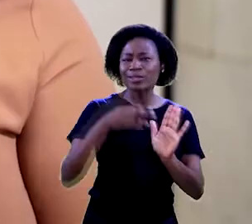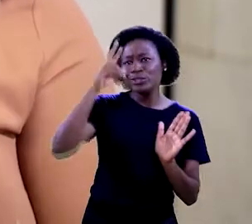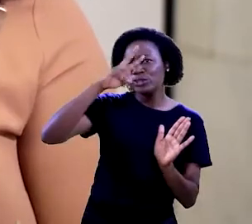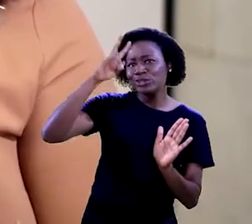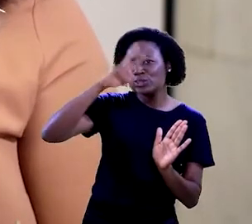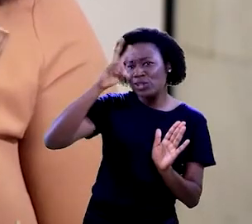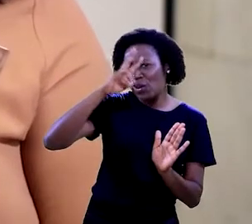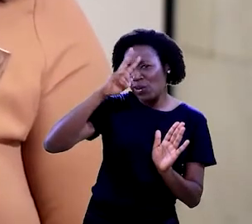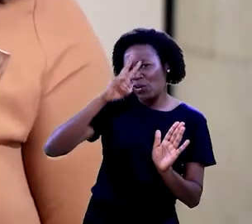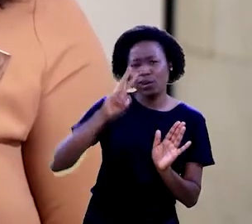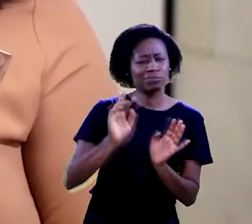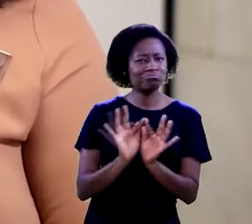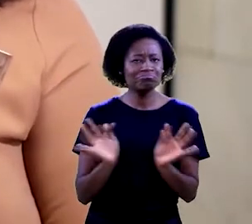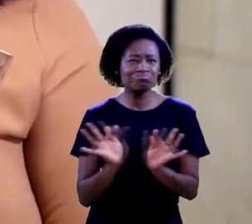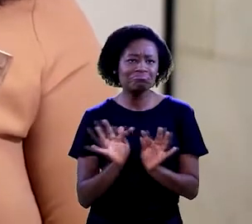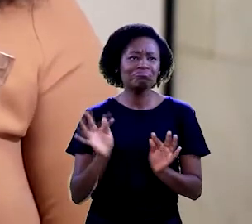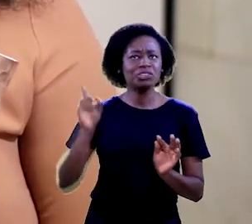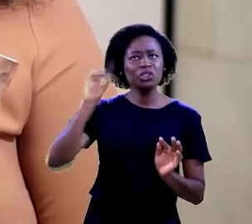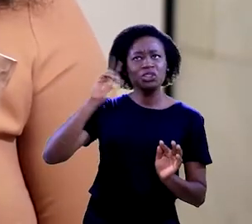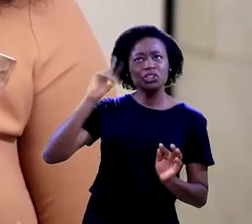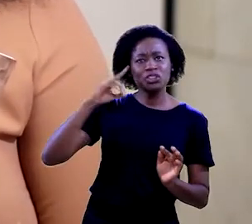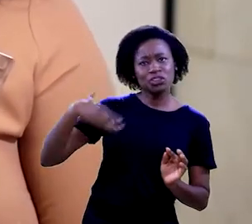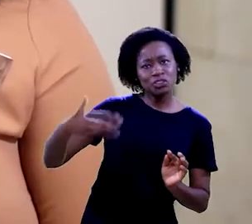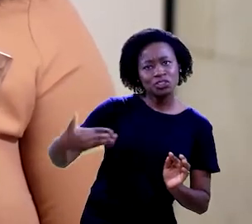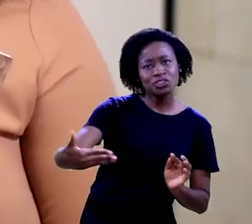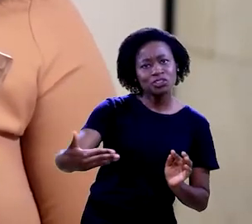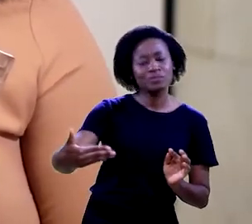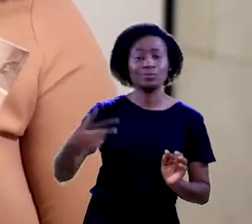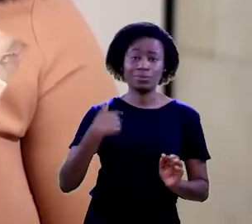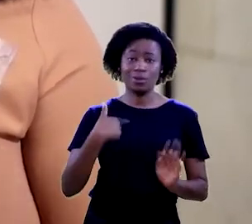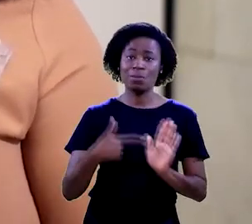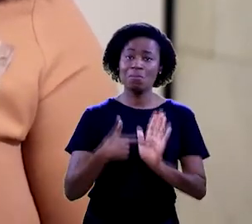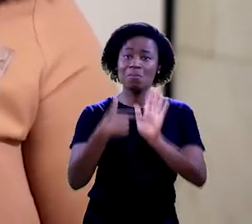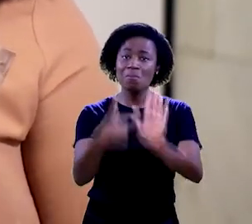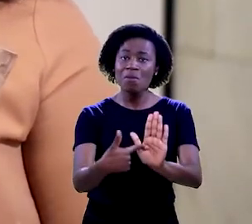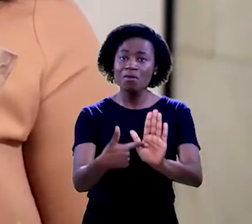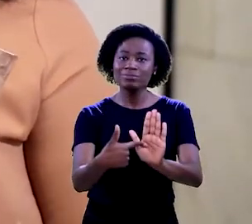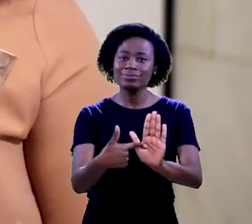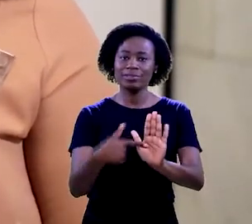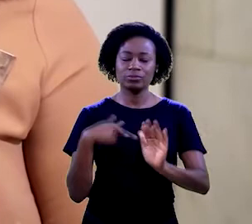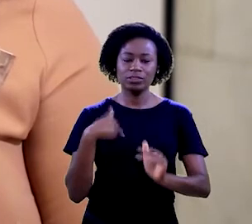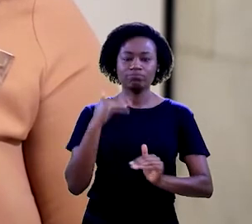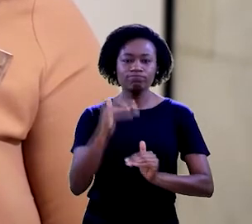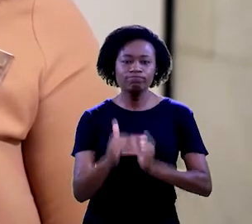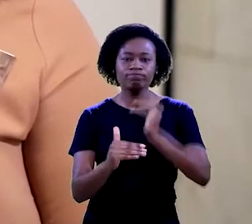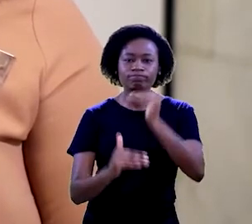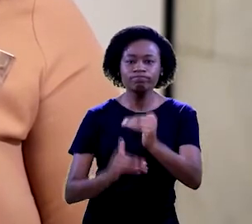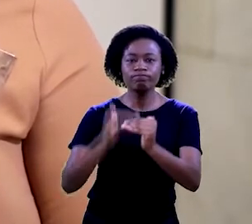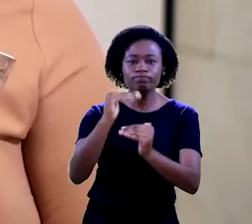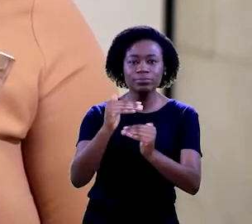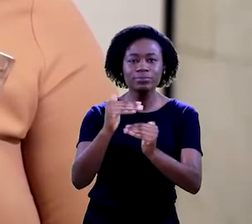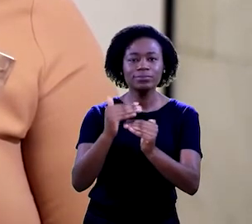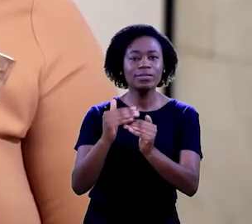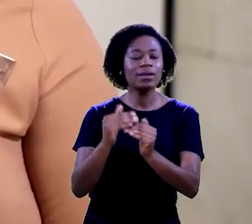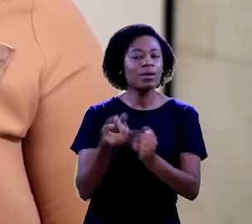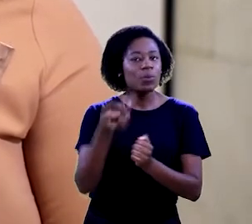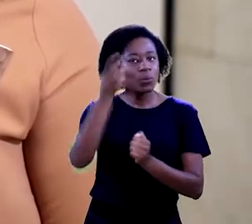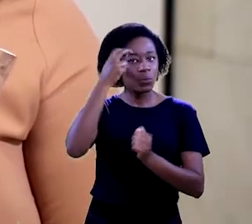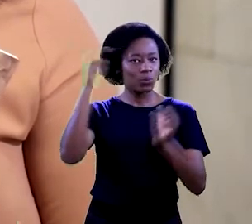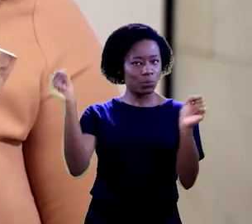pequenas histórias do cotidiano, eu tento demonstrar que essa construção dessa cultura de